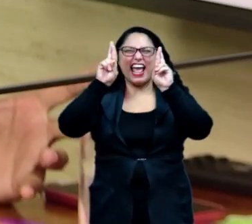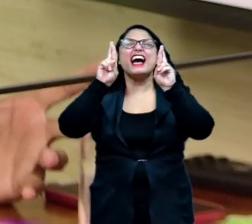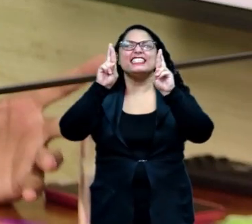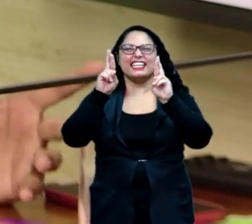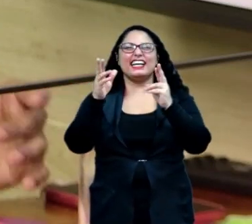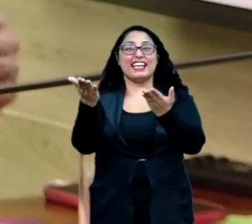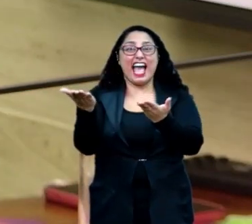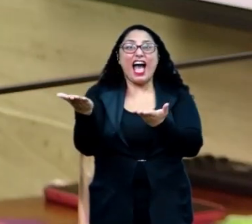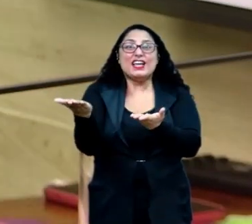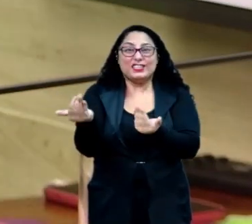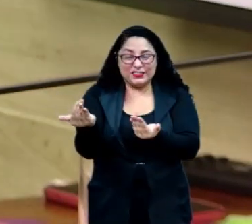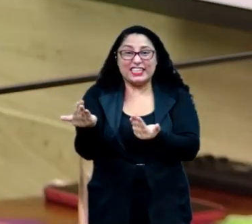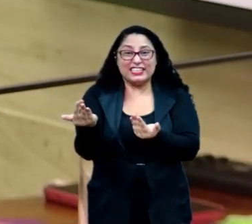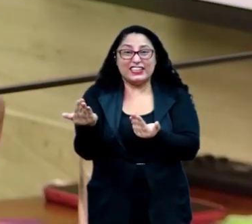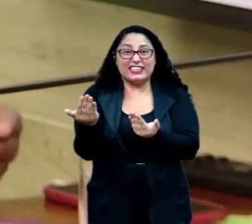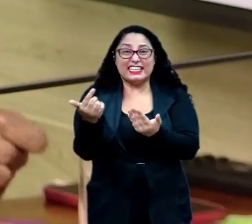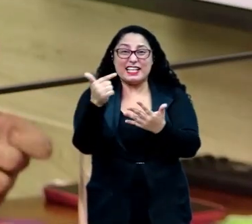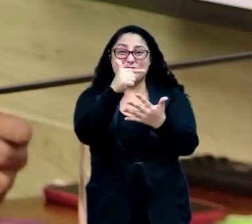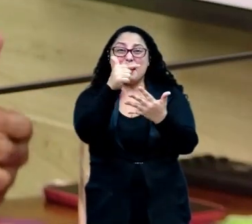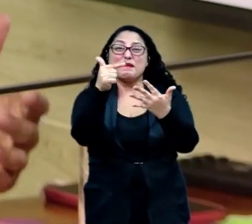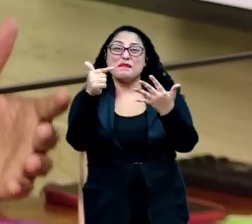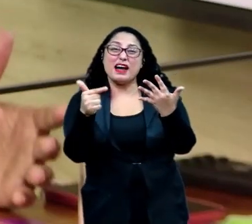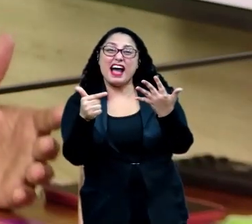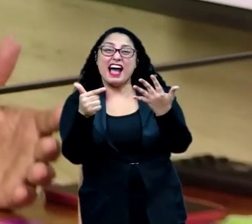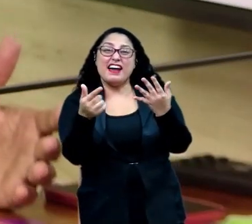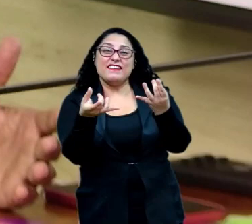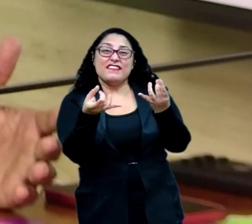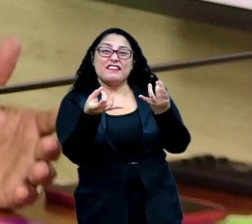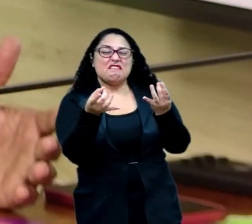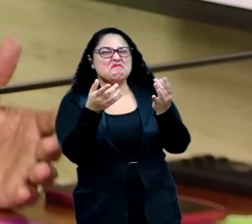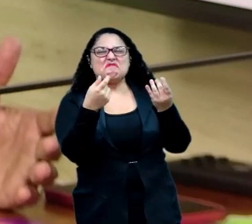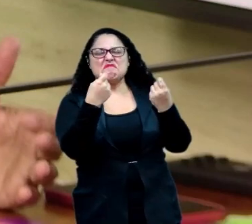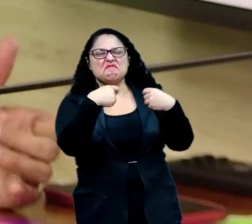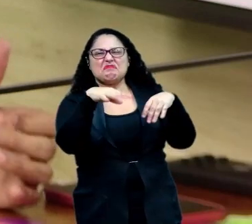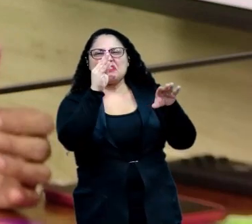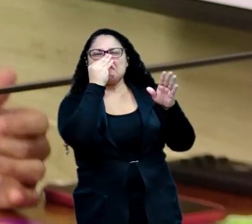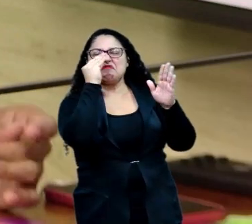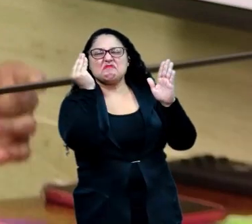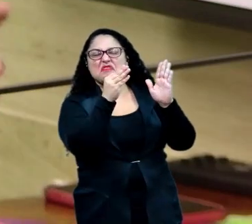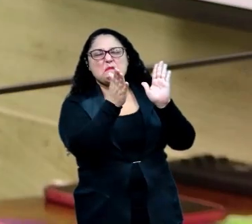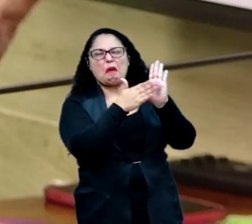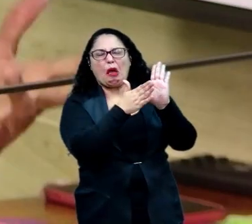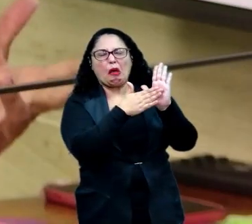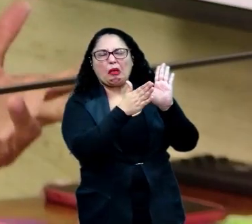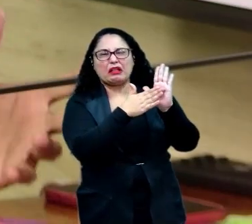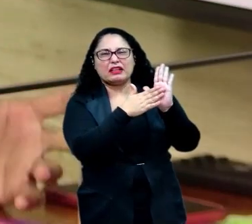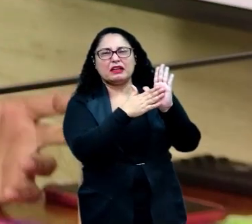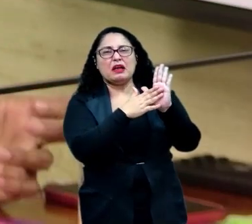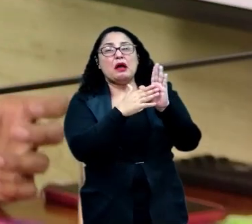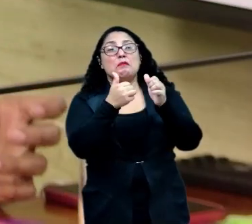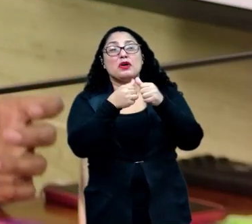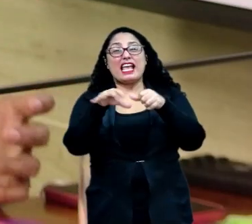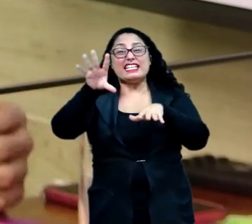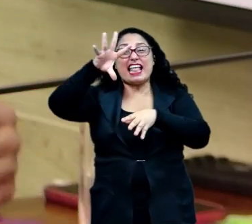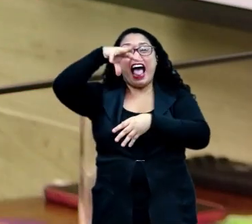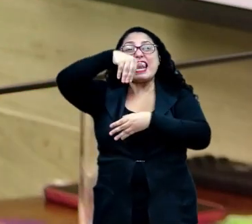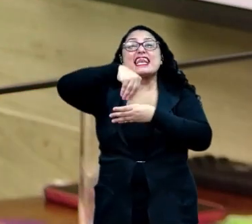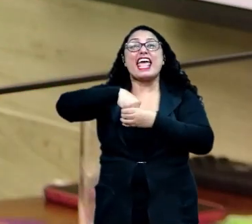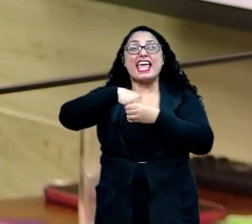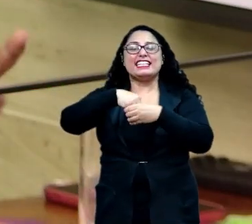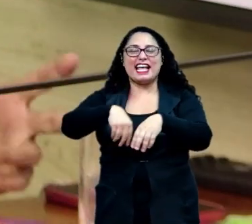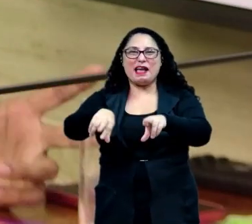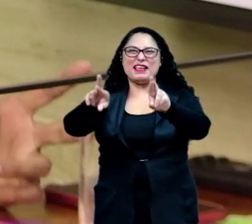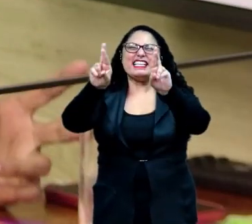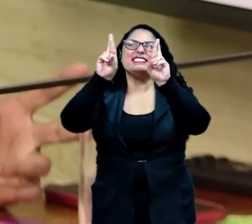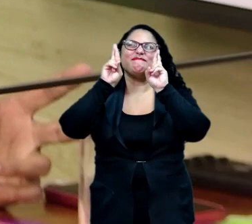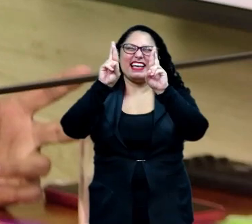juventude que essas questões elas vão deixando de ser pauta. Sim. Porque ela está internalizando, né? Então, a minha